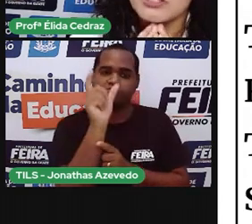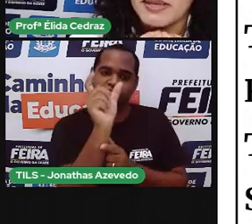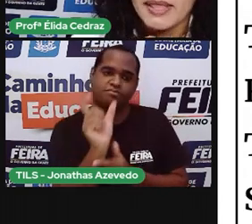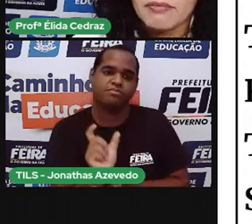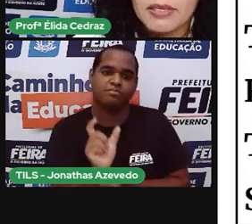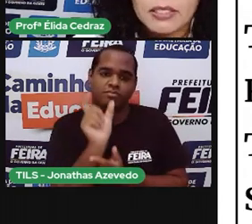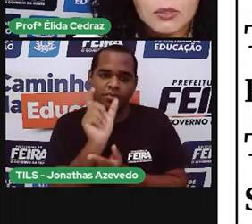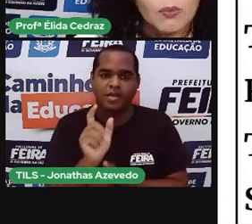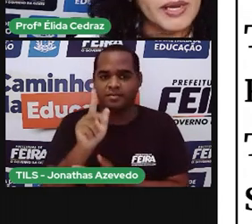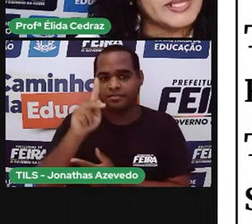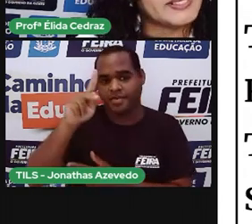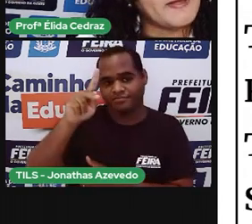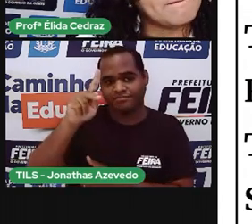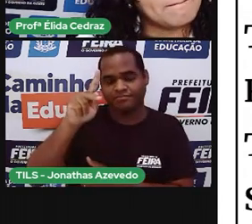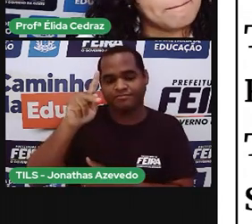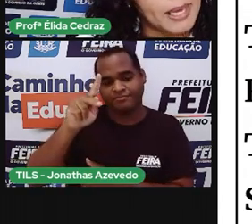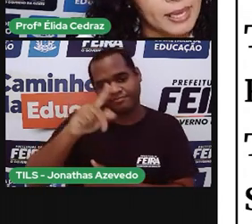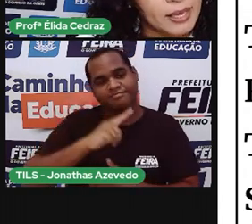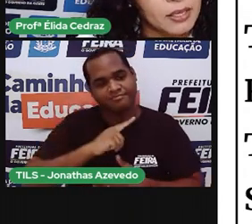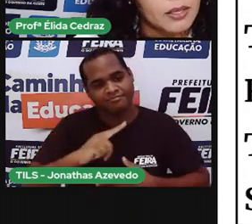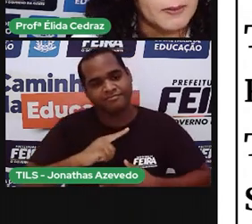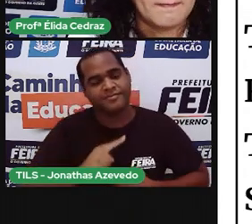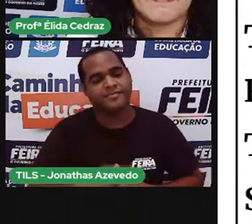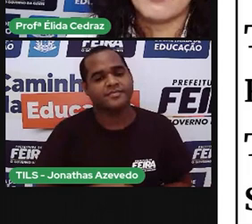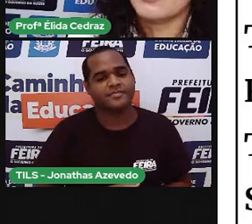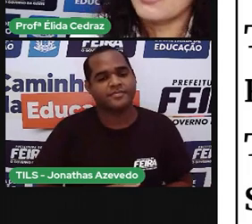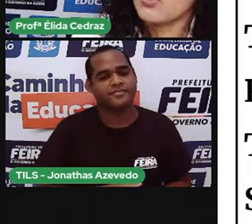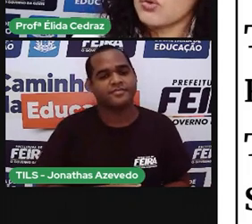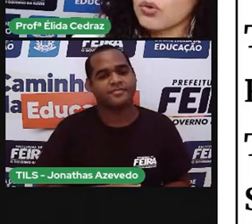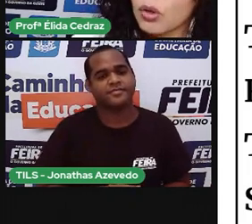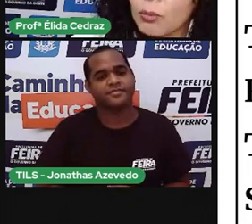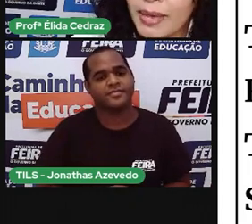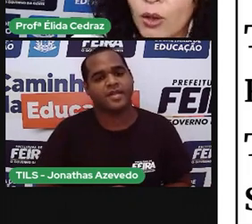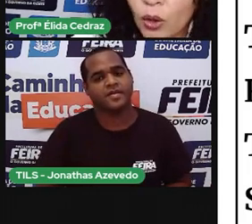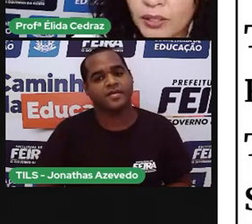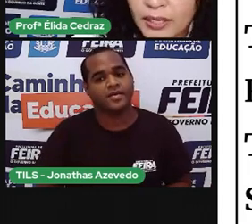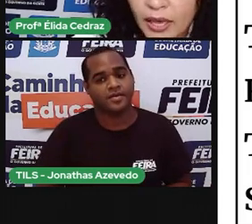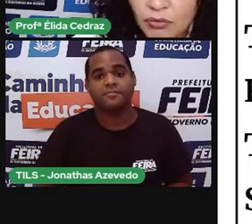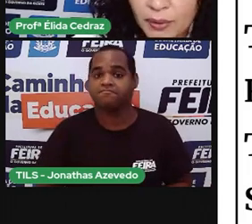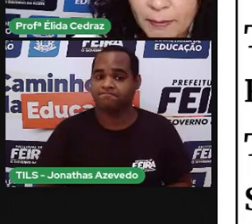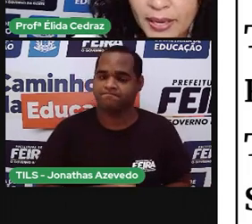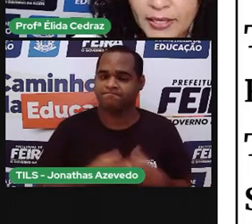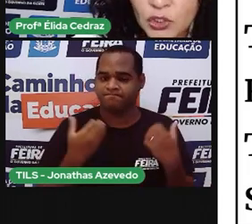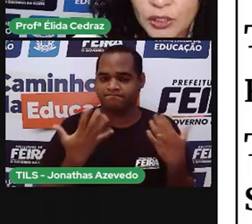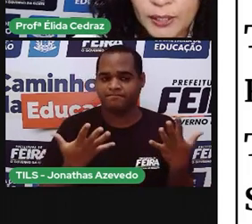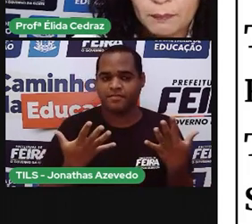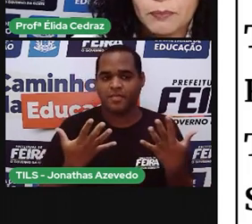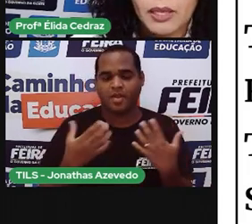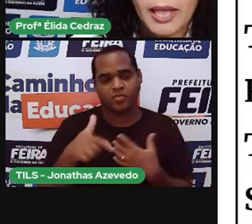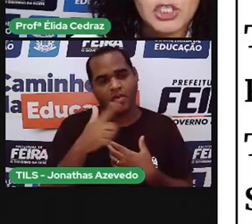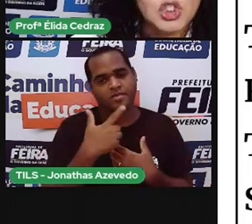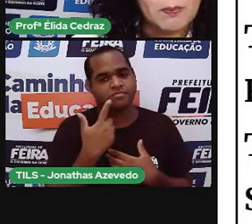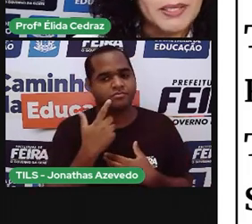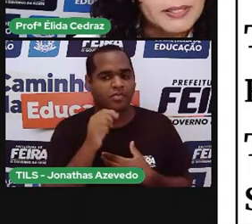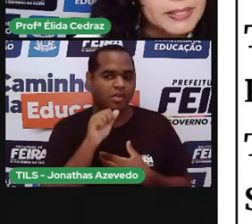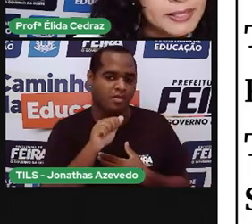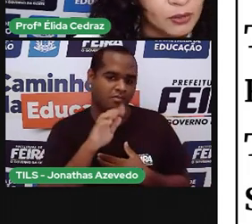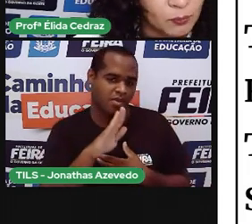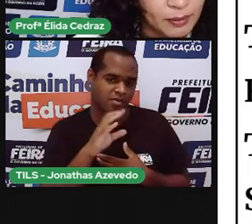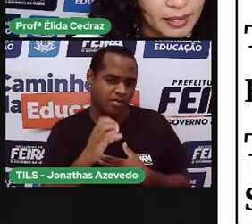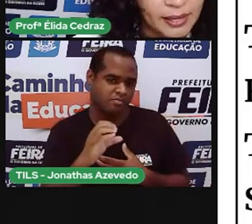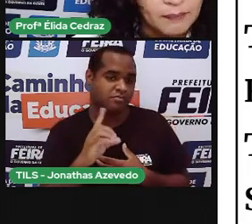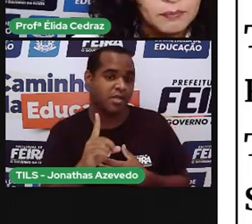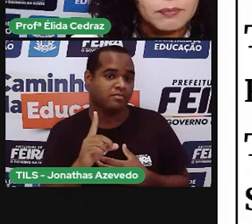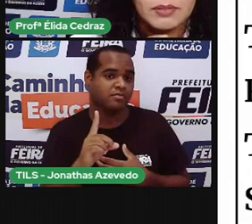Tem duas palavrinhas com a letra P. Como é ordem alfabética, a gente